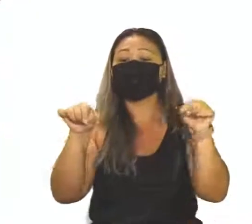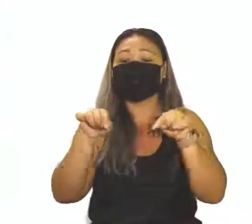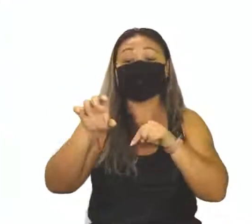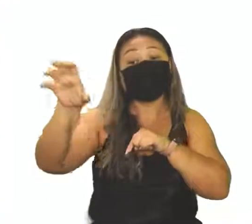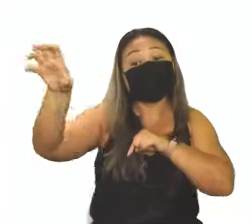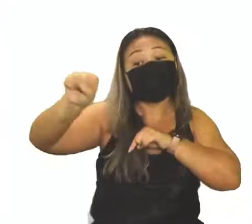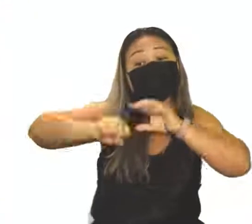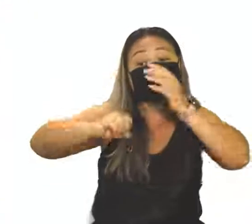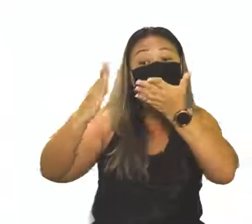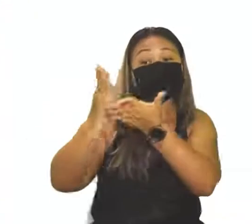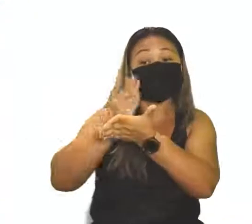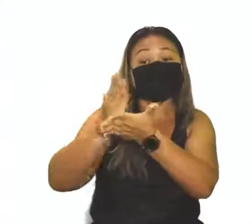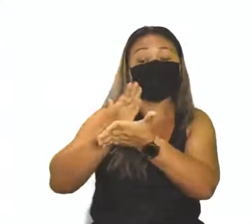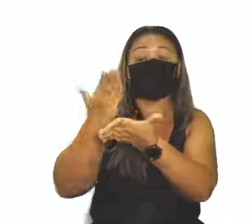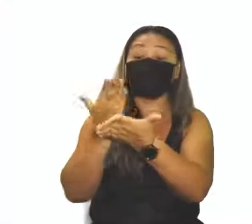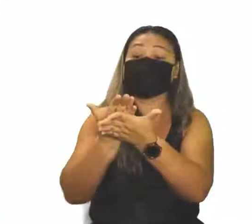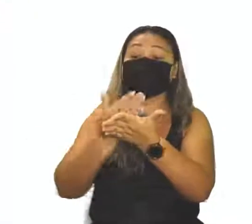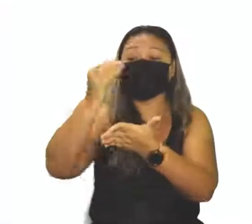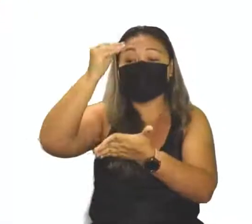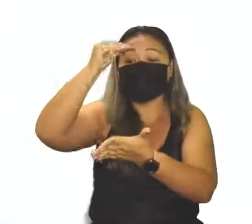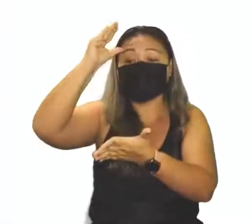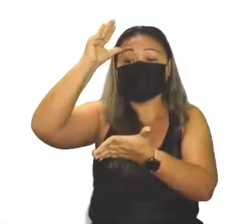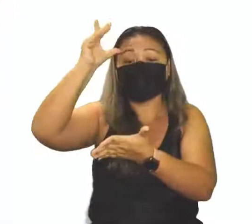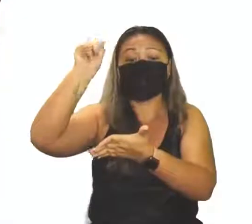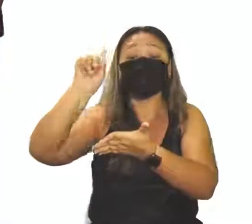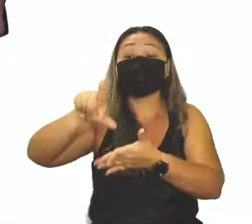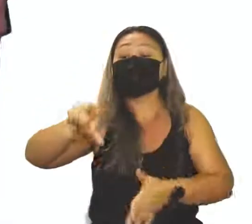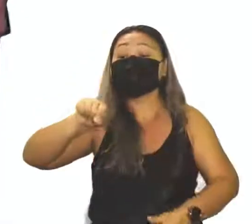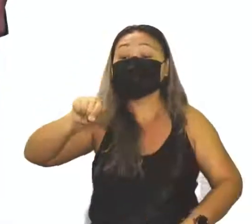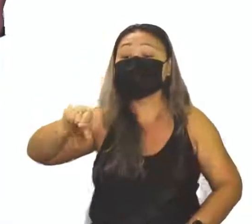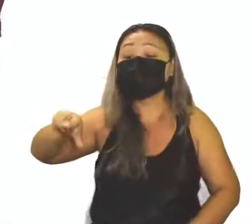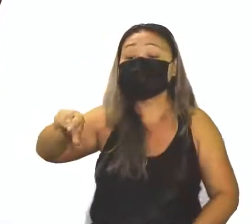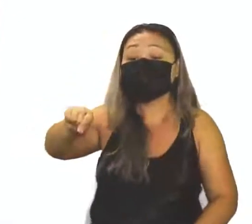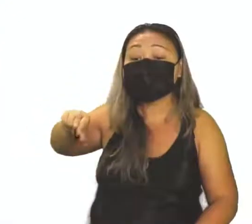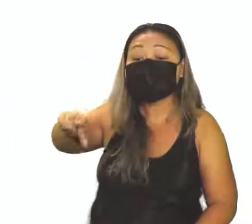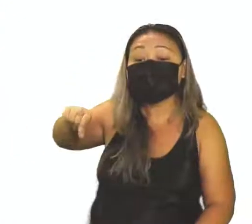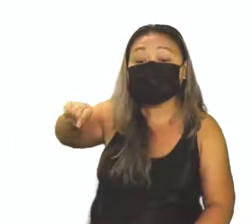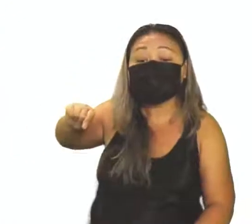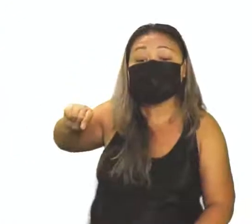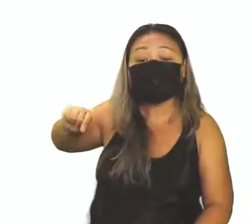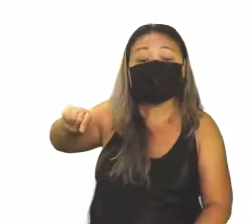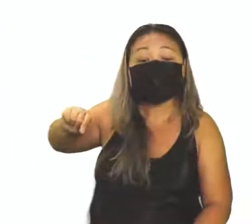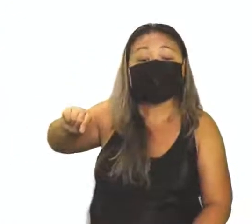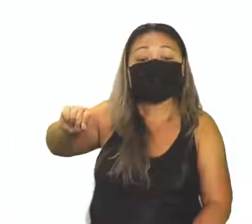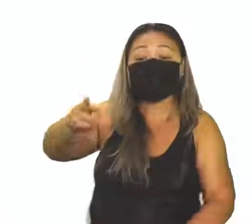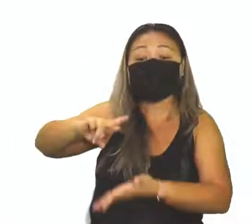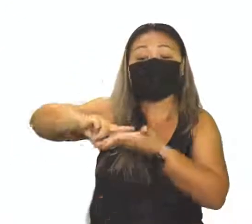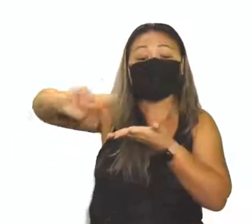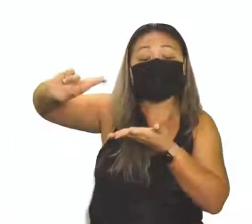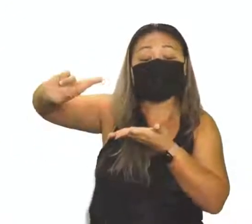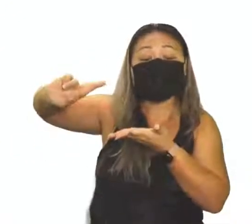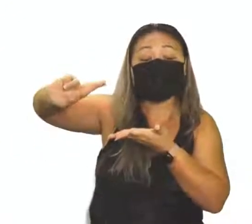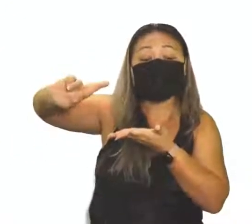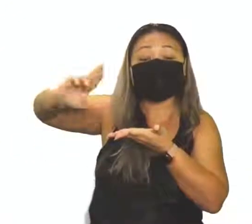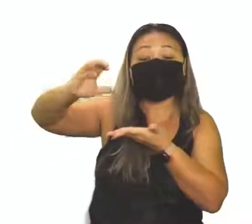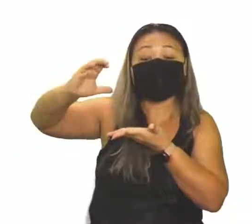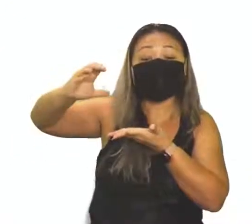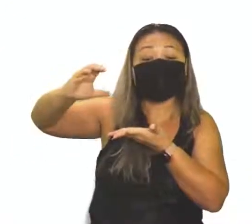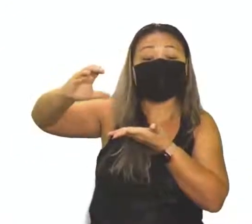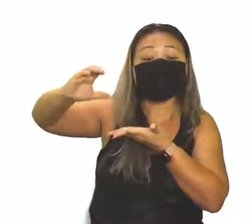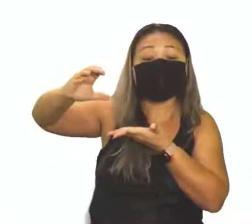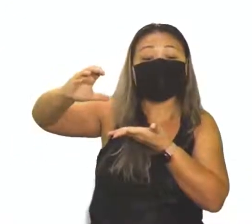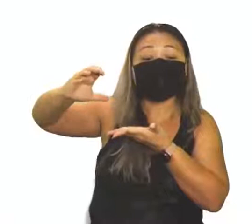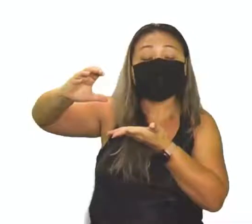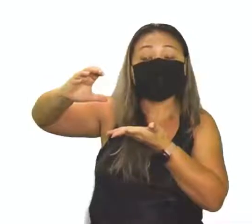aqui e estudar sobre o conhecimento. Qual o conhecimento que você quer? Filosófico, conhecimento religioso,